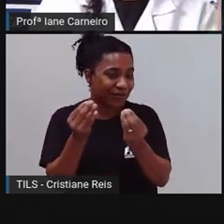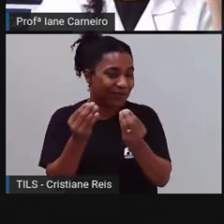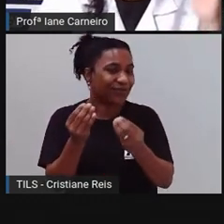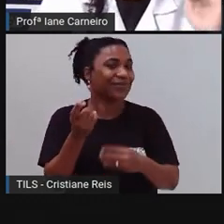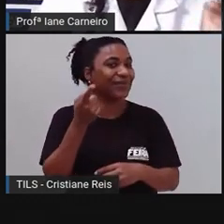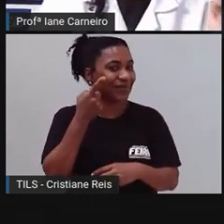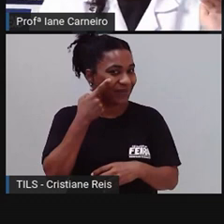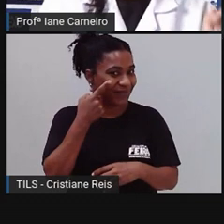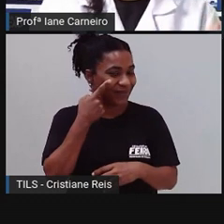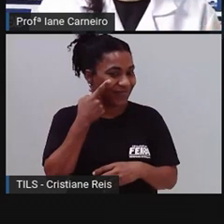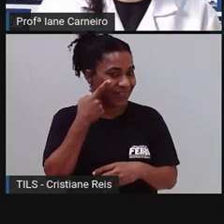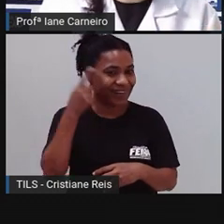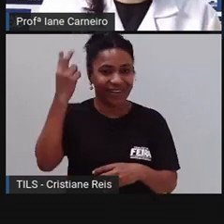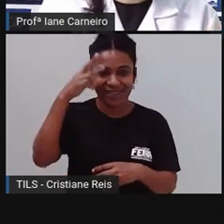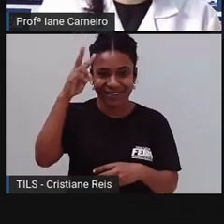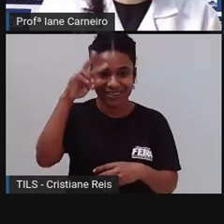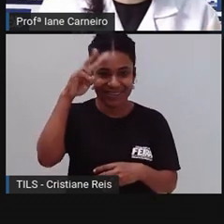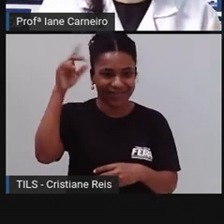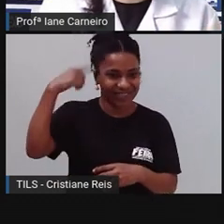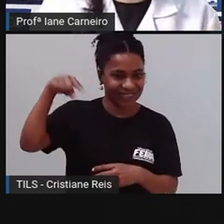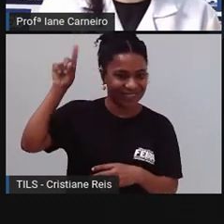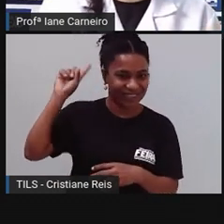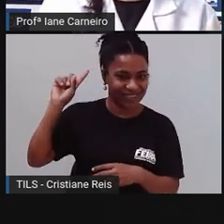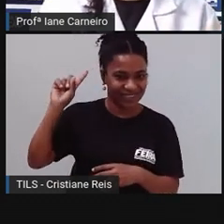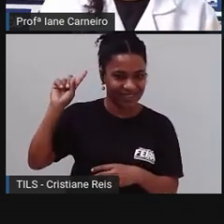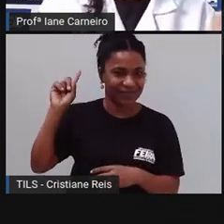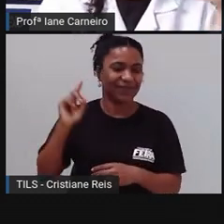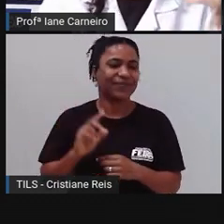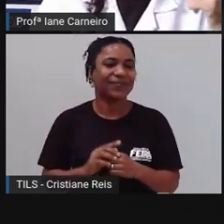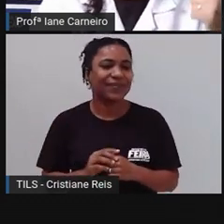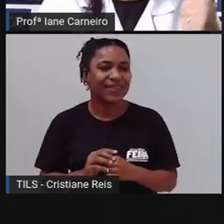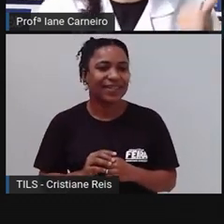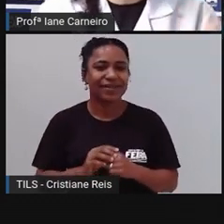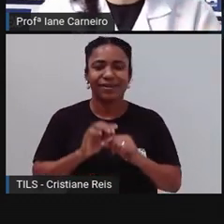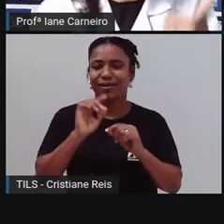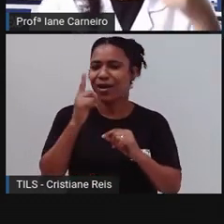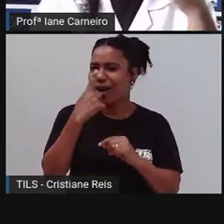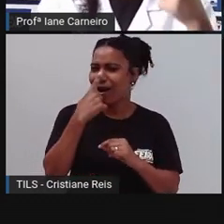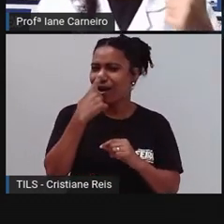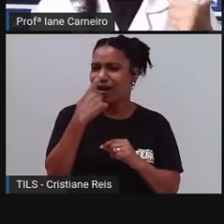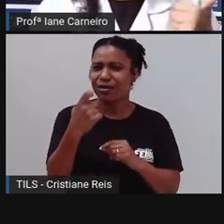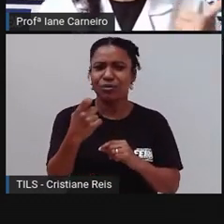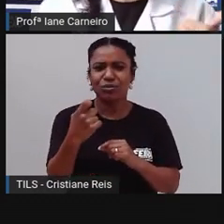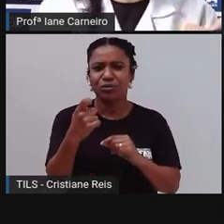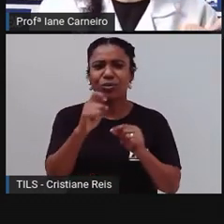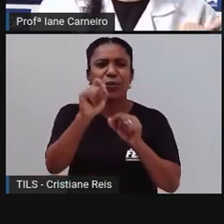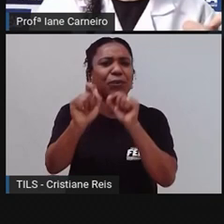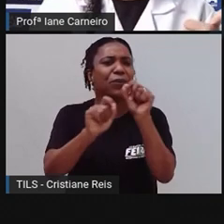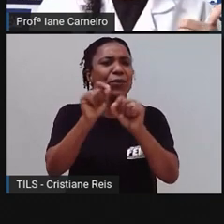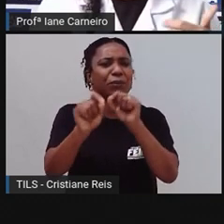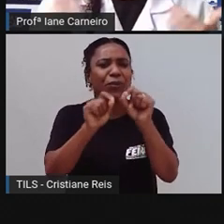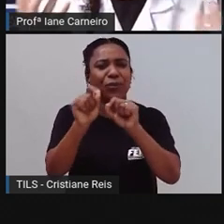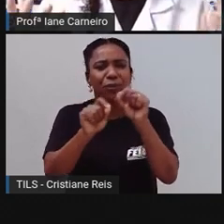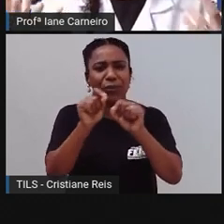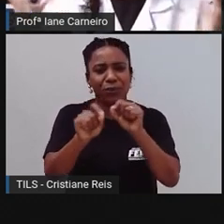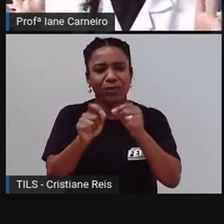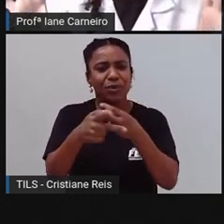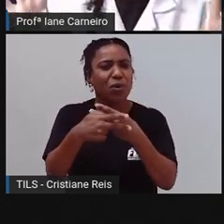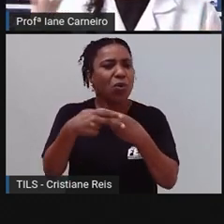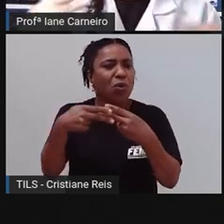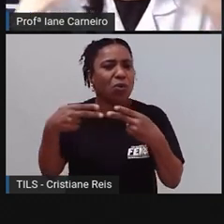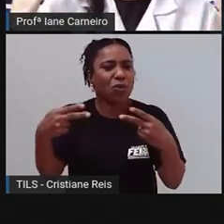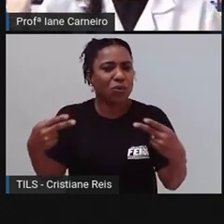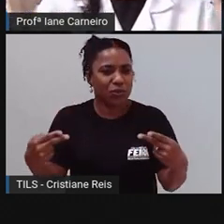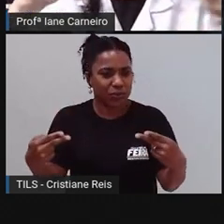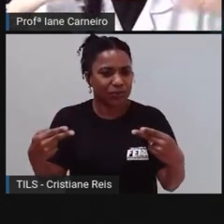vocês algumas coisas que nós vimos na aula anterior sobre o lixo. Então, primeiro a gente discutiu o que é lixo, né? Nós vimos que as